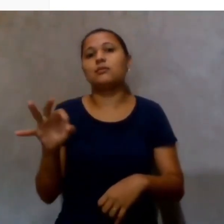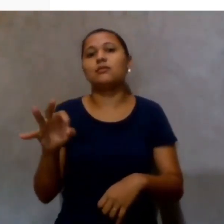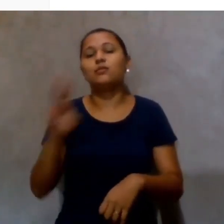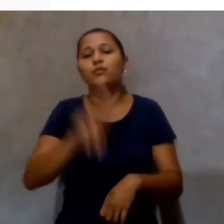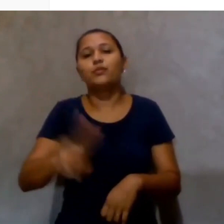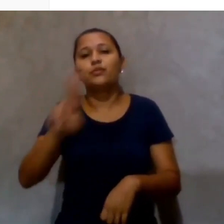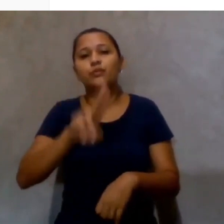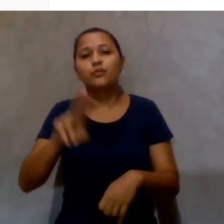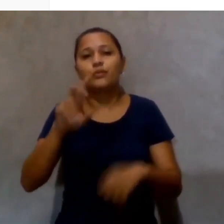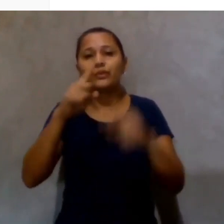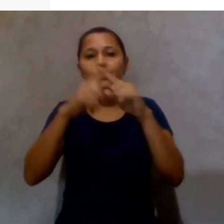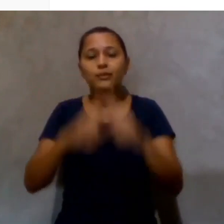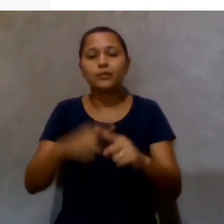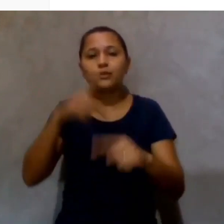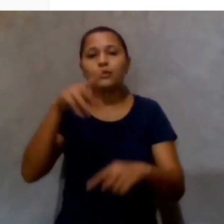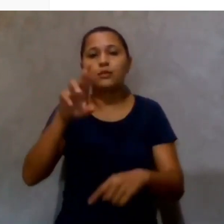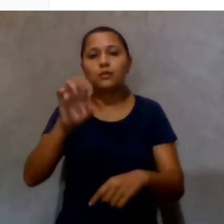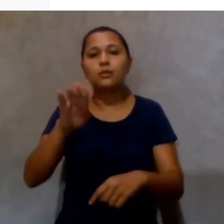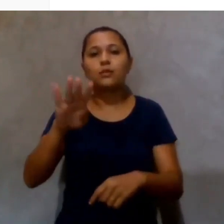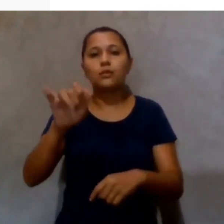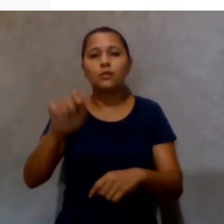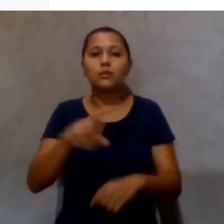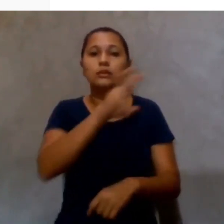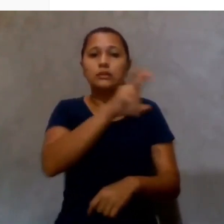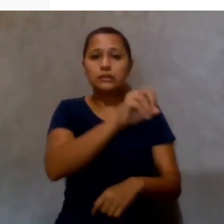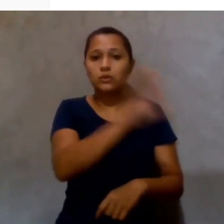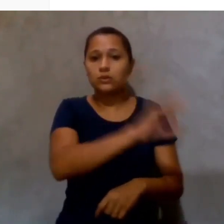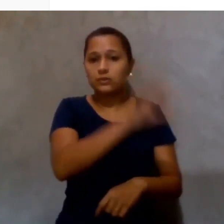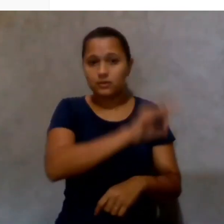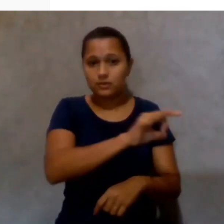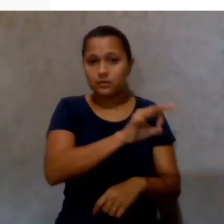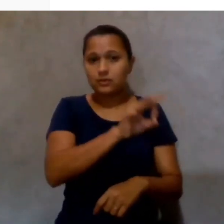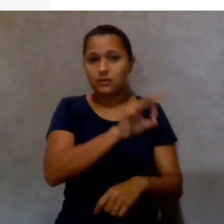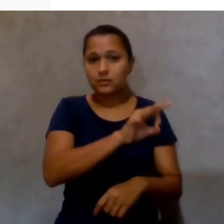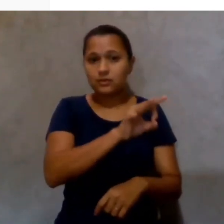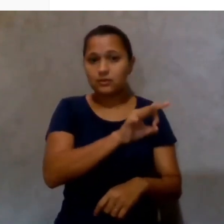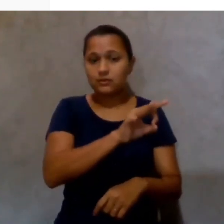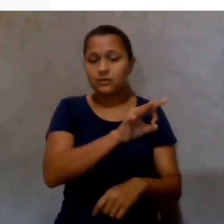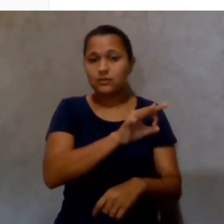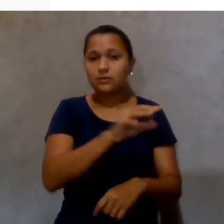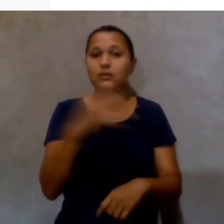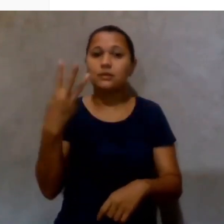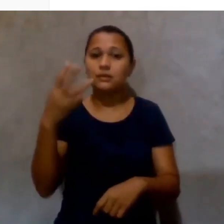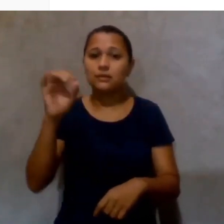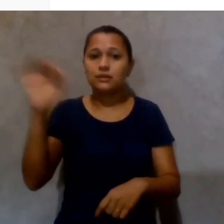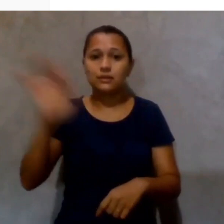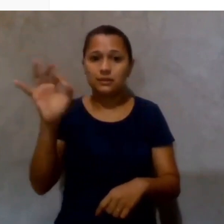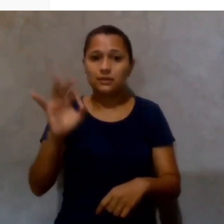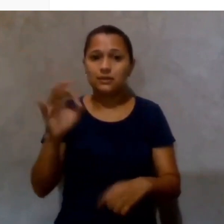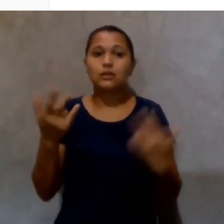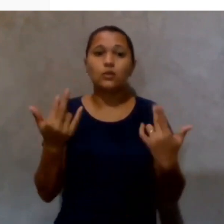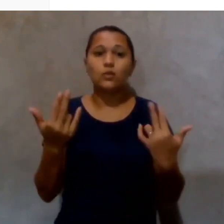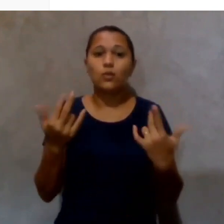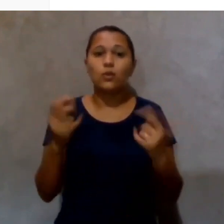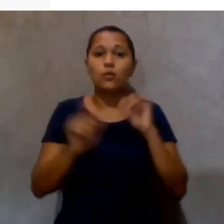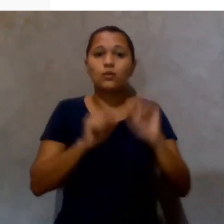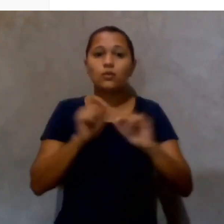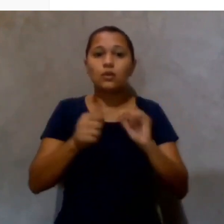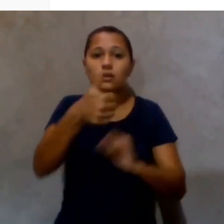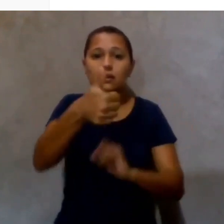utilizando a multiplicação de probabilidade, nós vamos ter que 50% vezes 30% vai ser igual